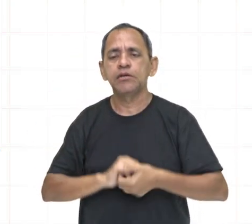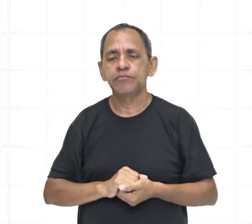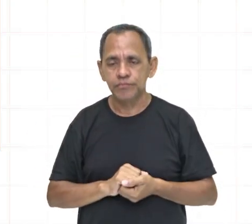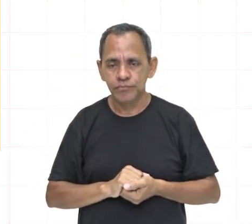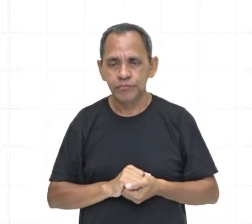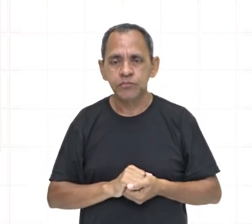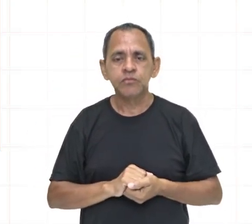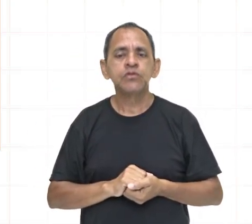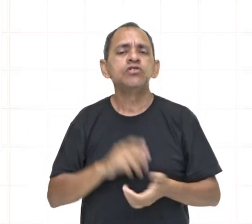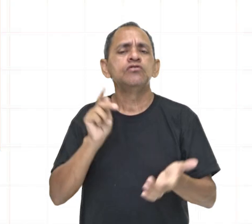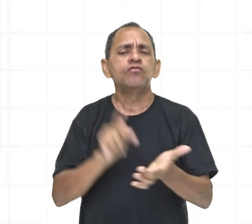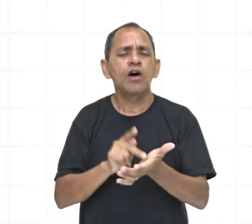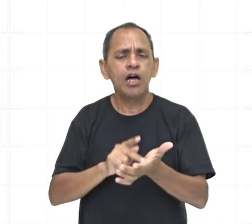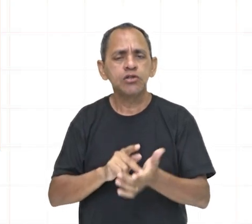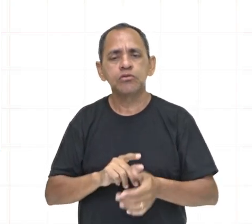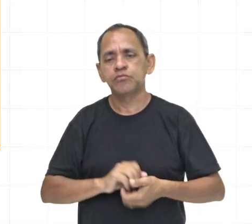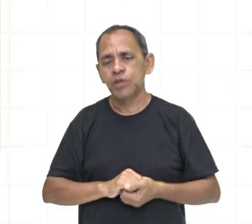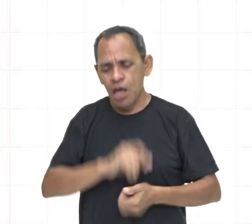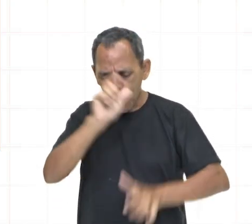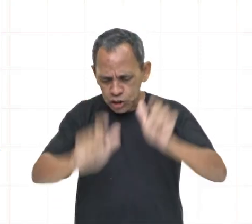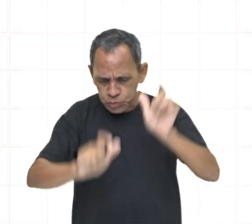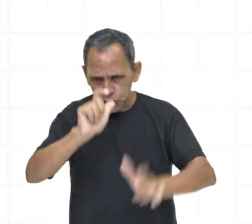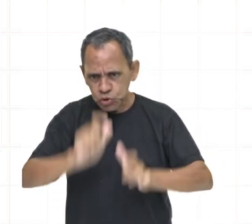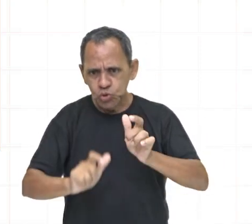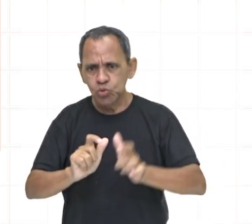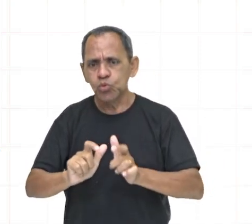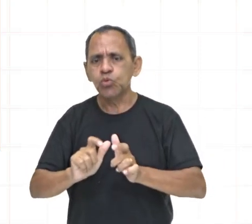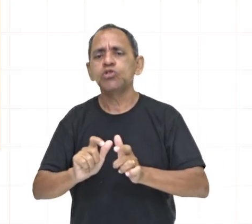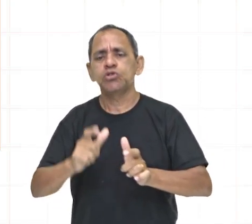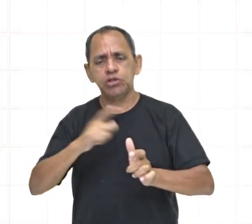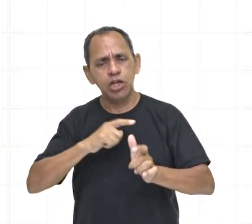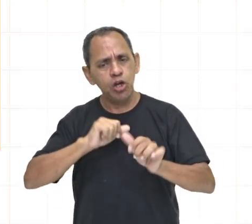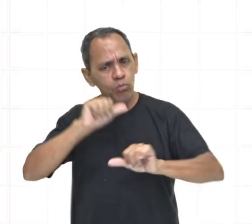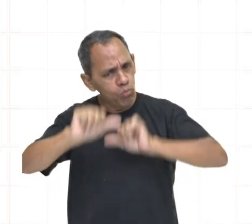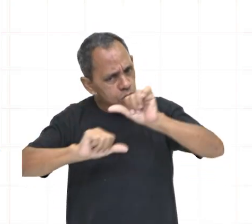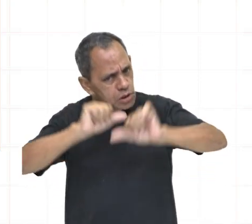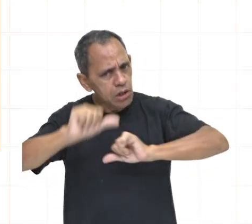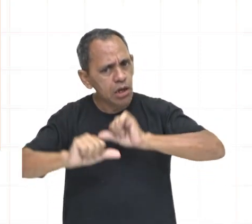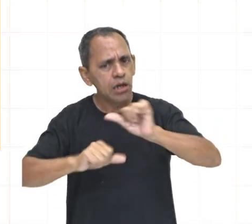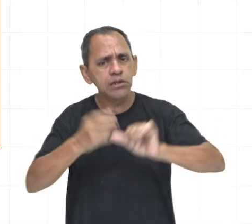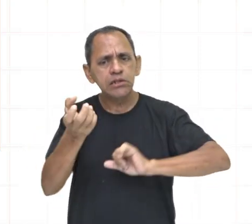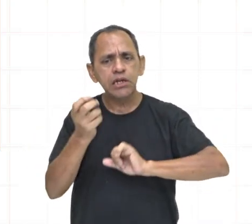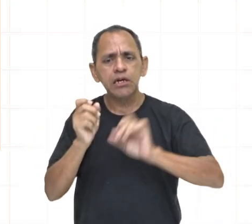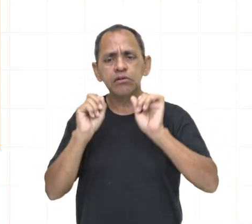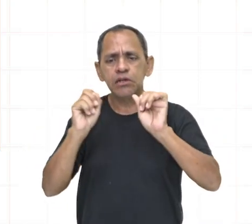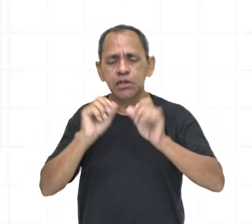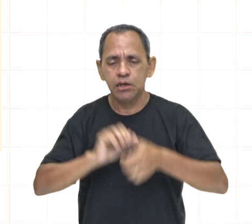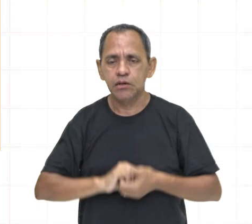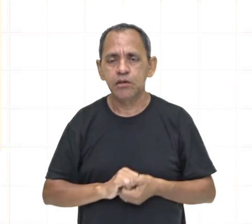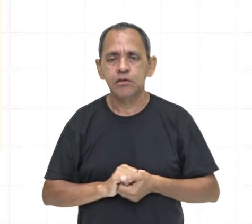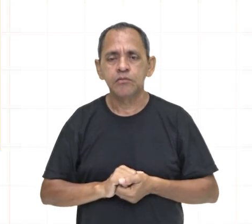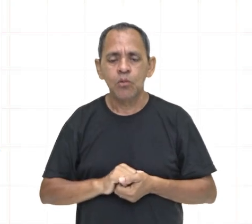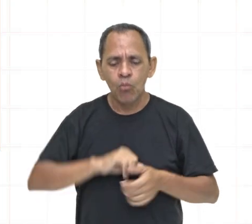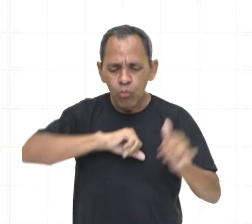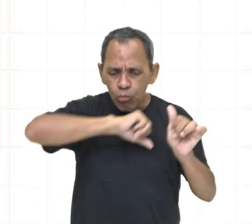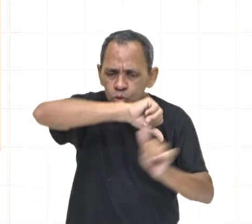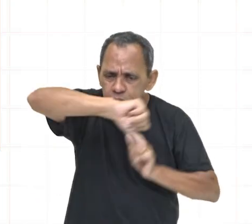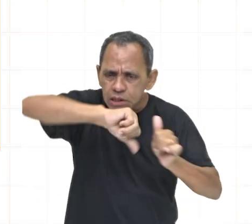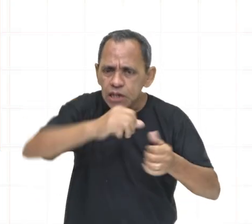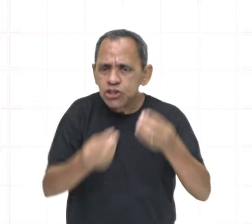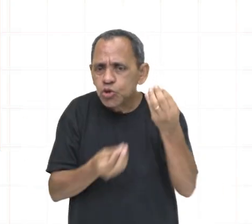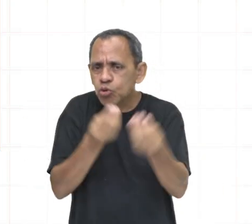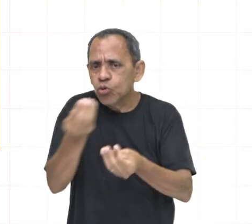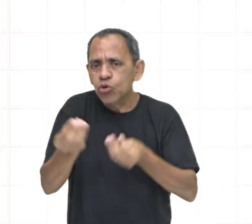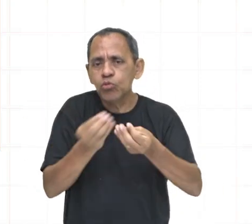com a pecuária, com a extração. Então, essas mudanças também, gente, vai para a parte, com o passar